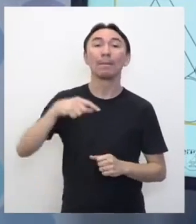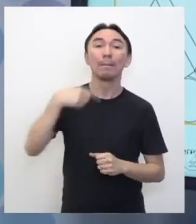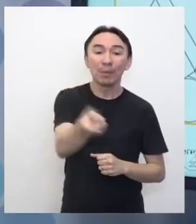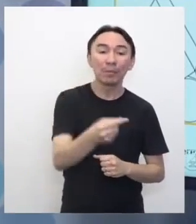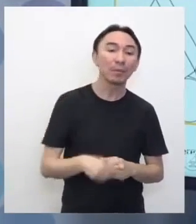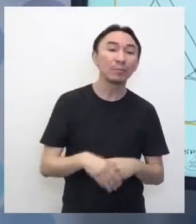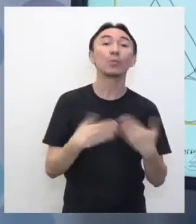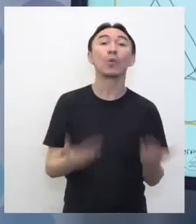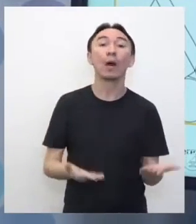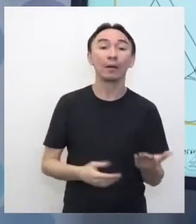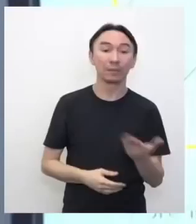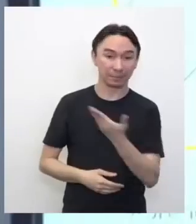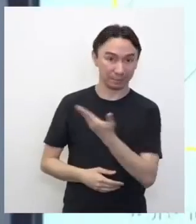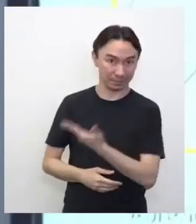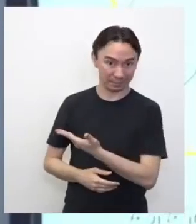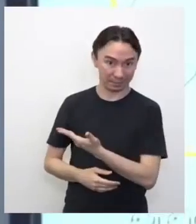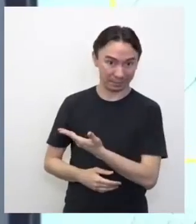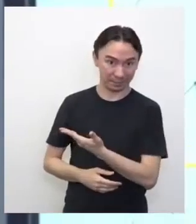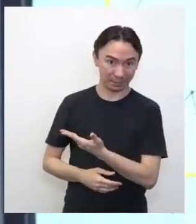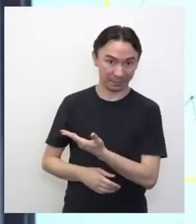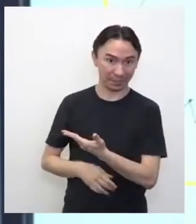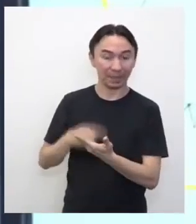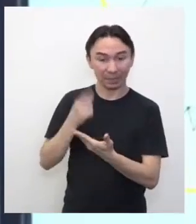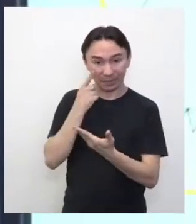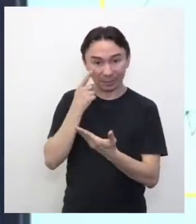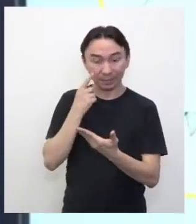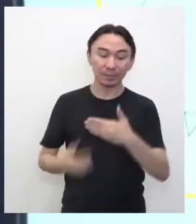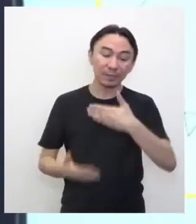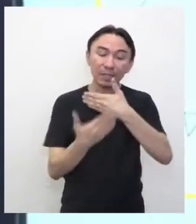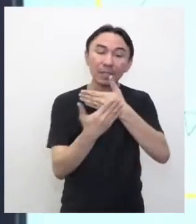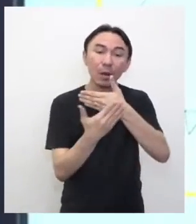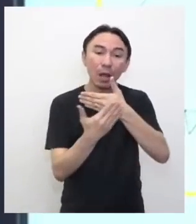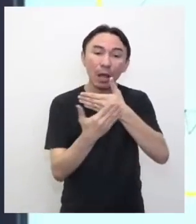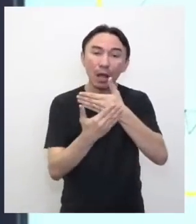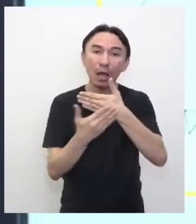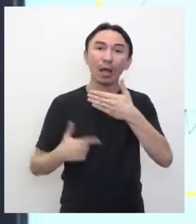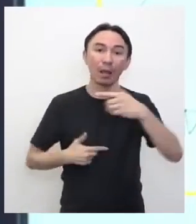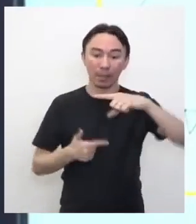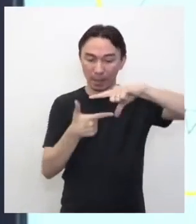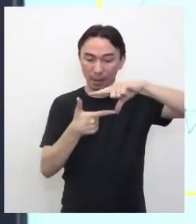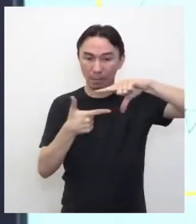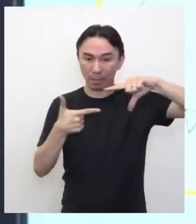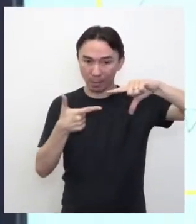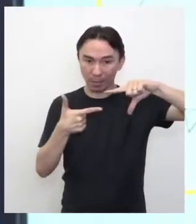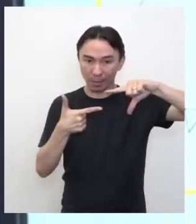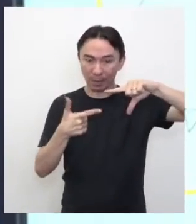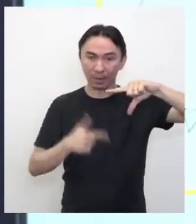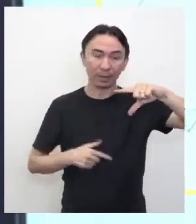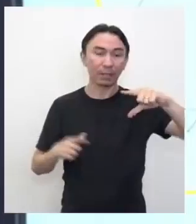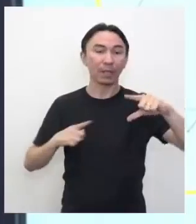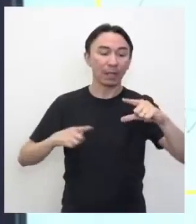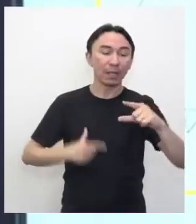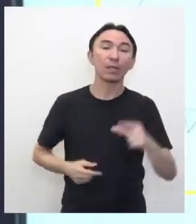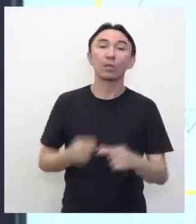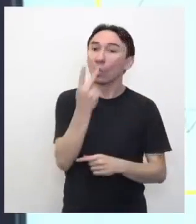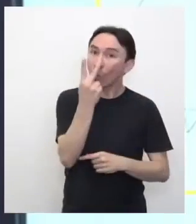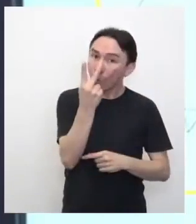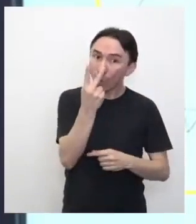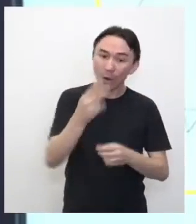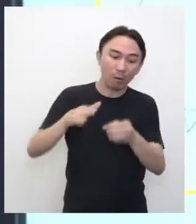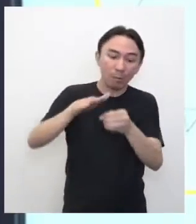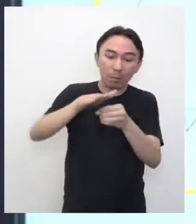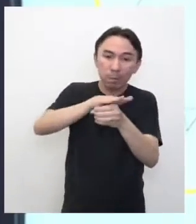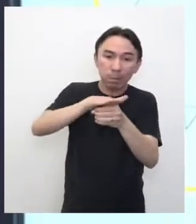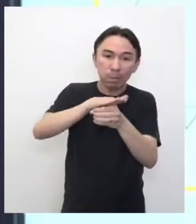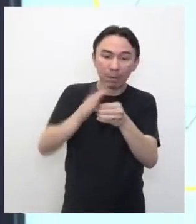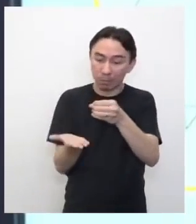Essa daqui. Observe as faces retangulares, duas bases